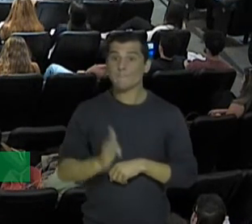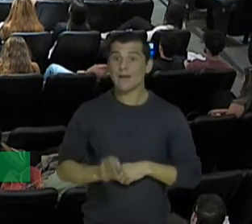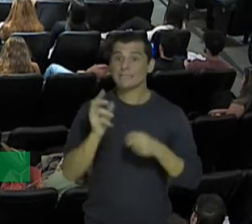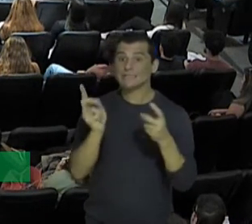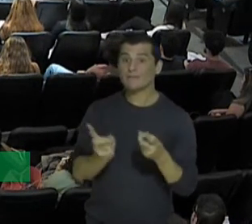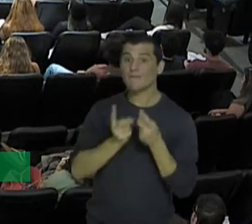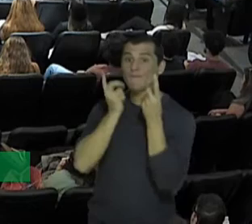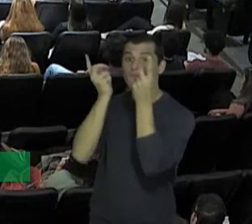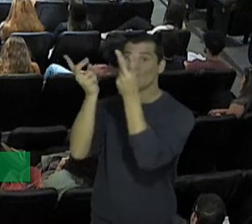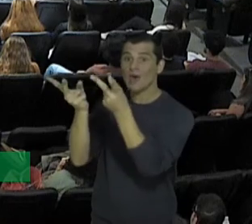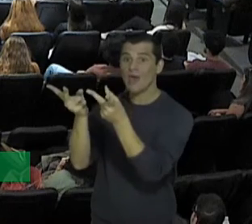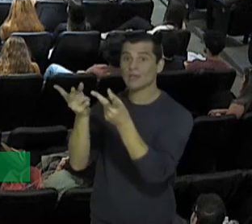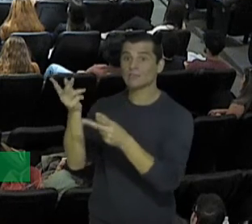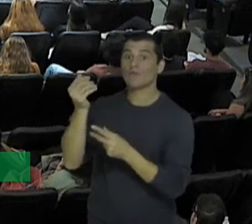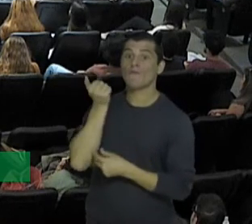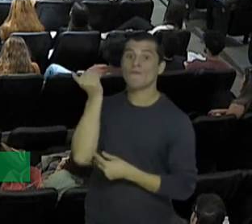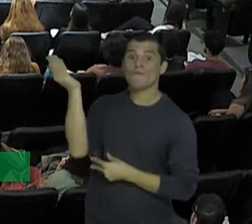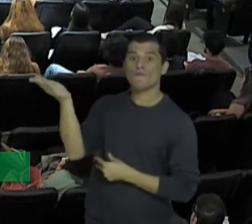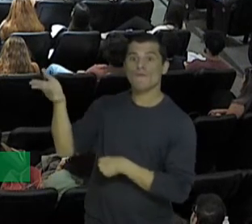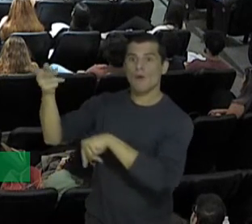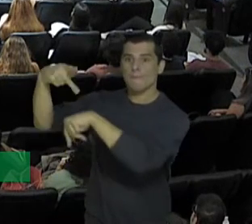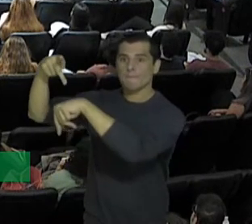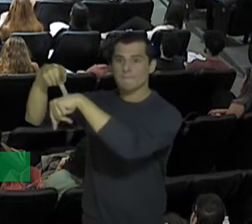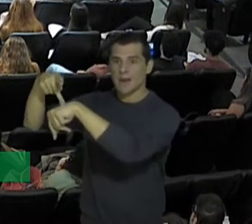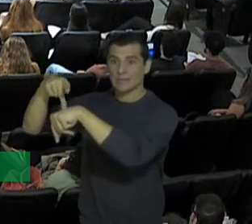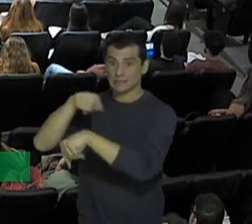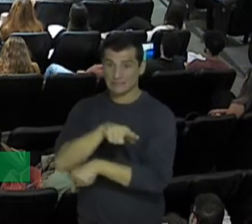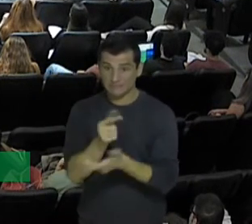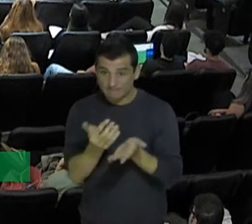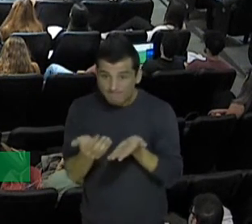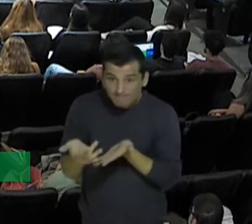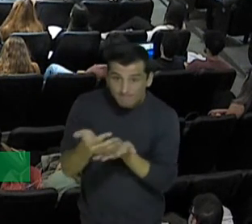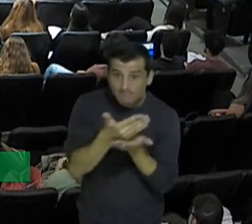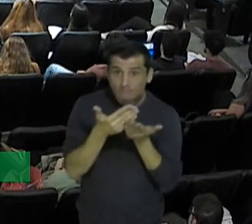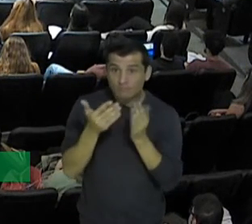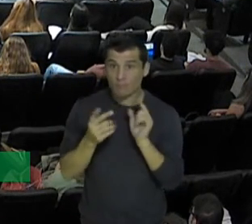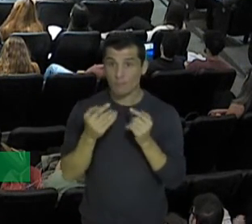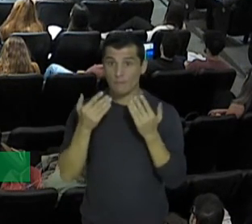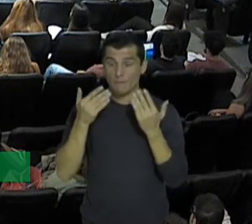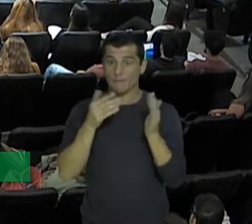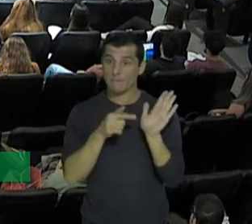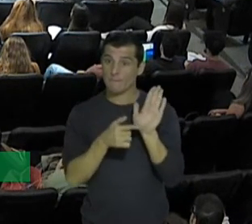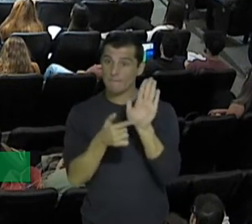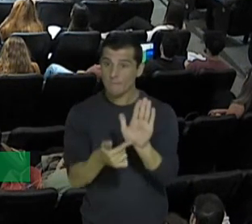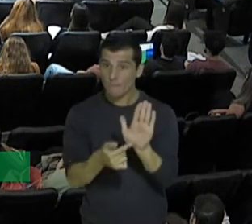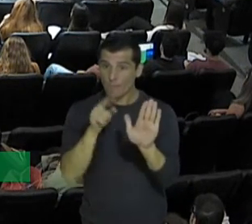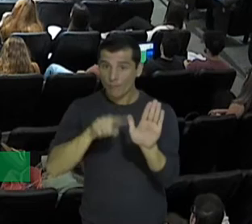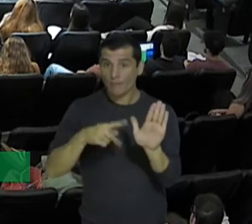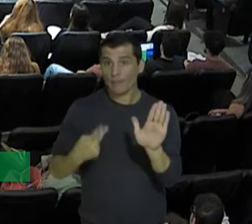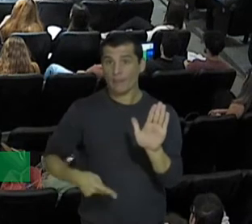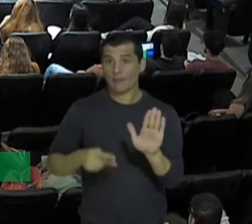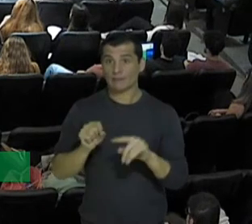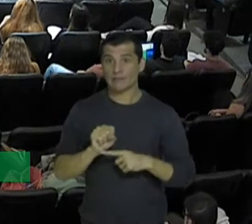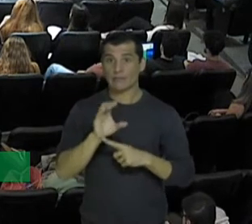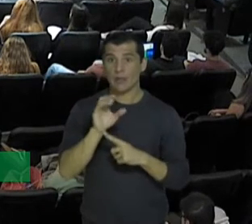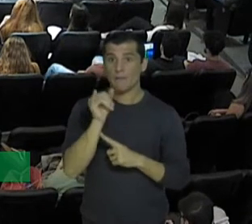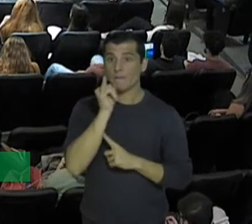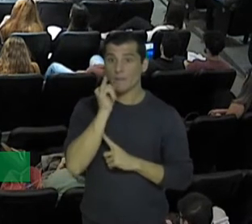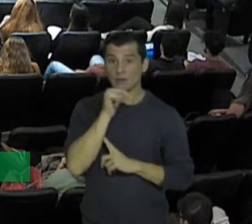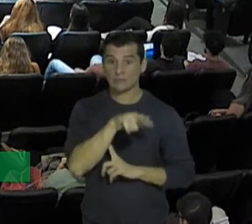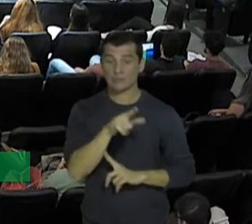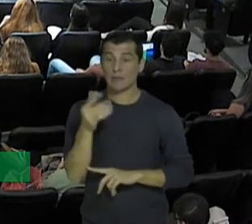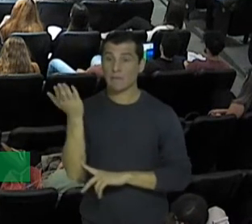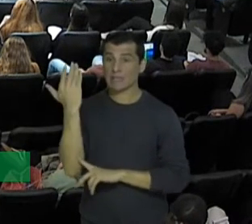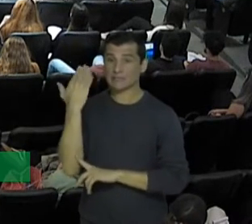de Santa Catarina né Eu trouxe dados para Santa Catarina tem havido uma perda relativa Então o que a Argentina O que Santa Catarina